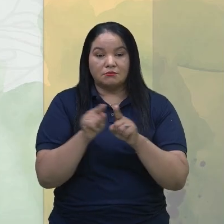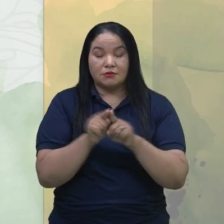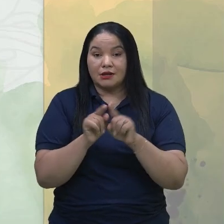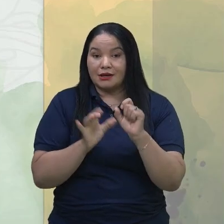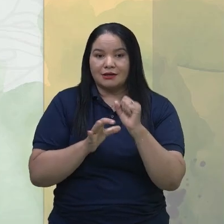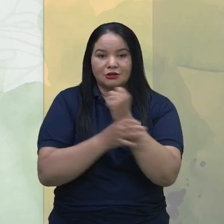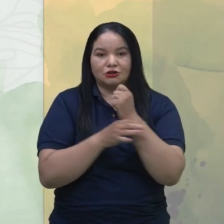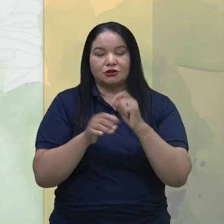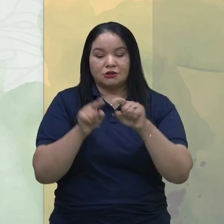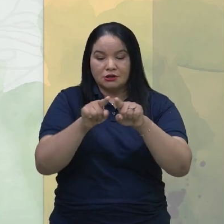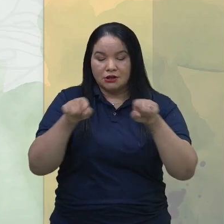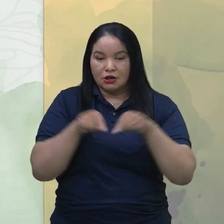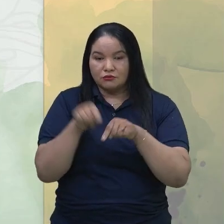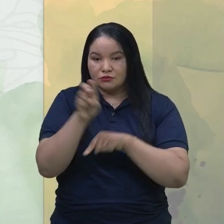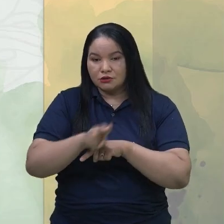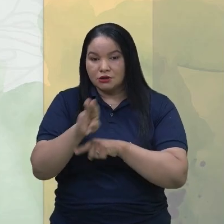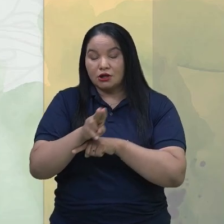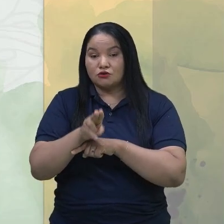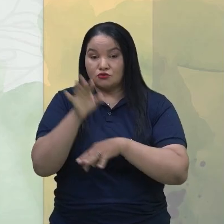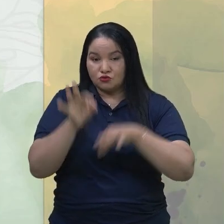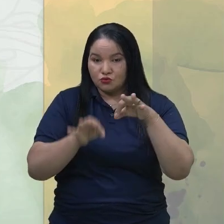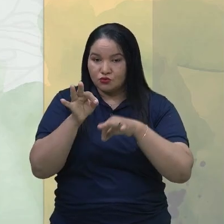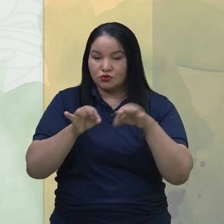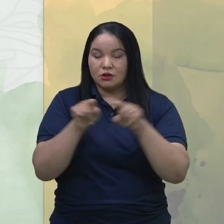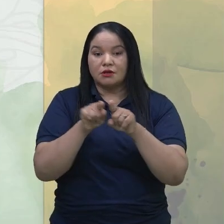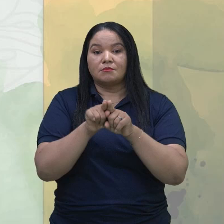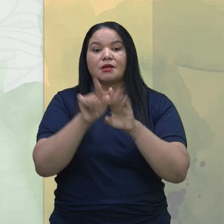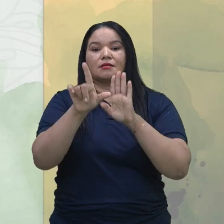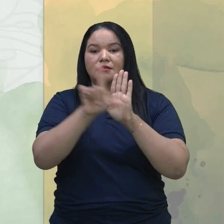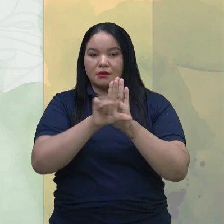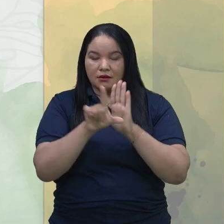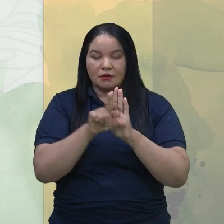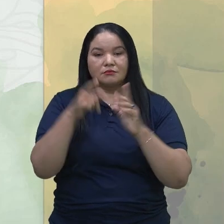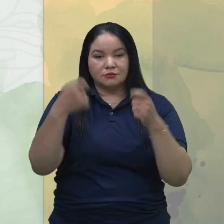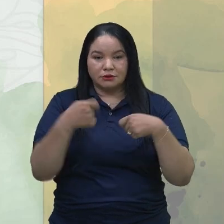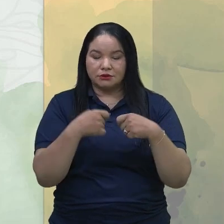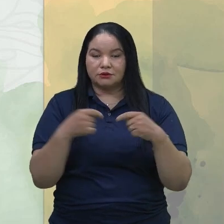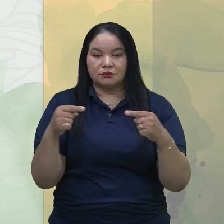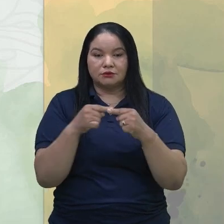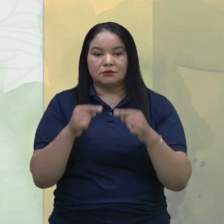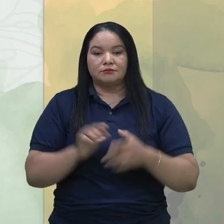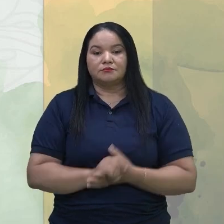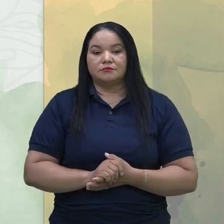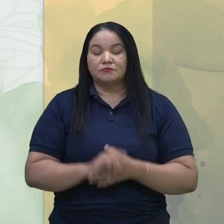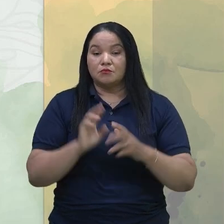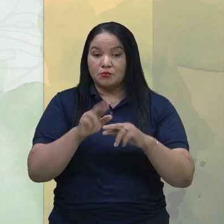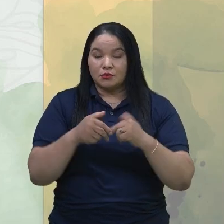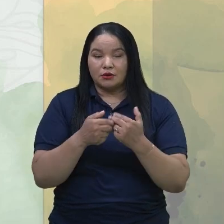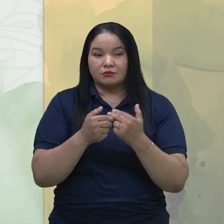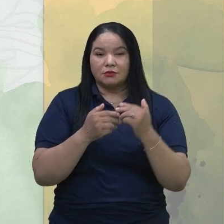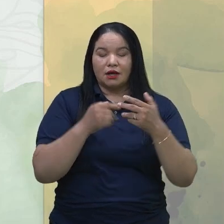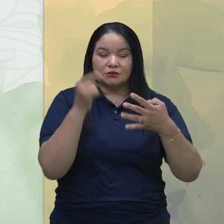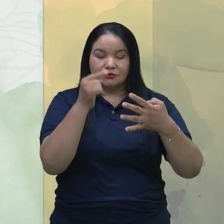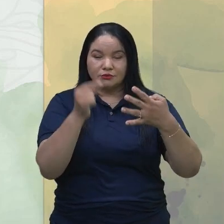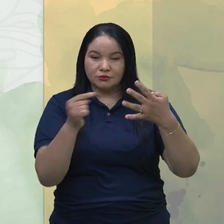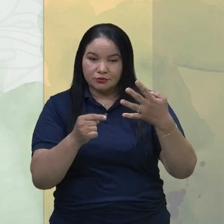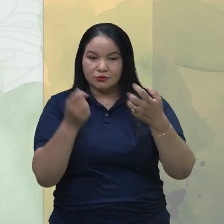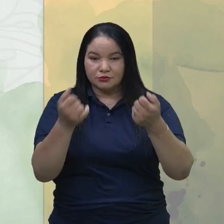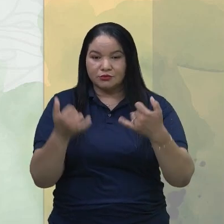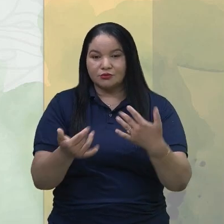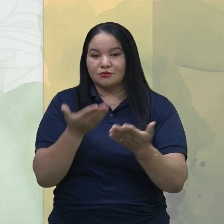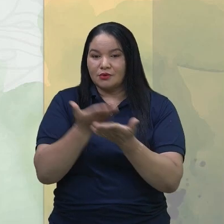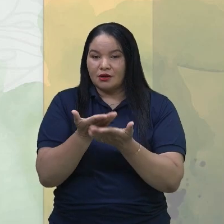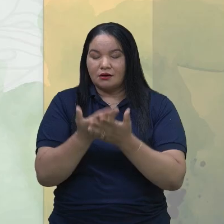sejam usadas de forma justa e legal, né? Justamente por conta do que nós pontuamos aí para vocês durante a